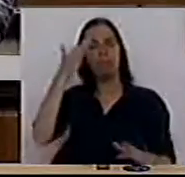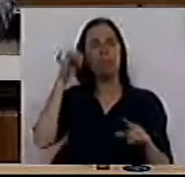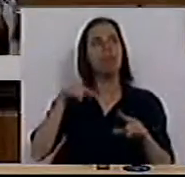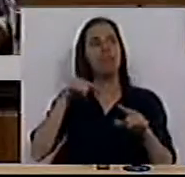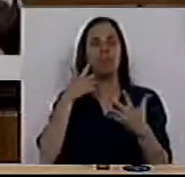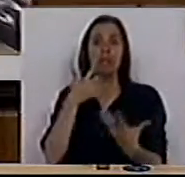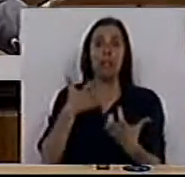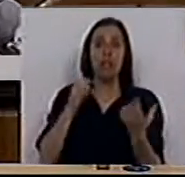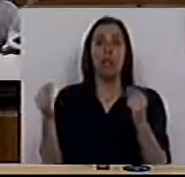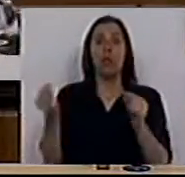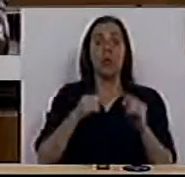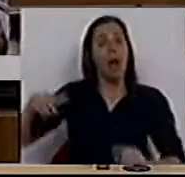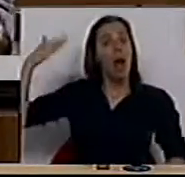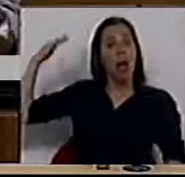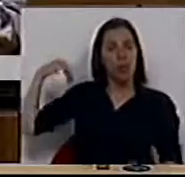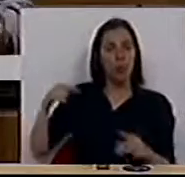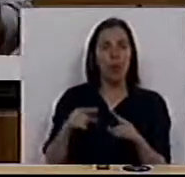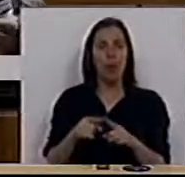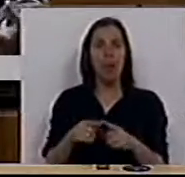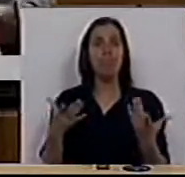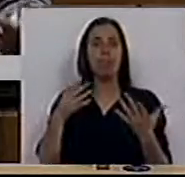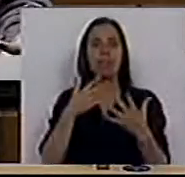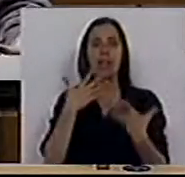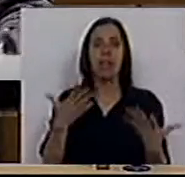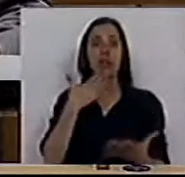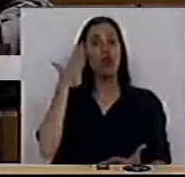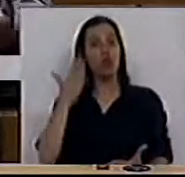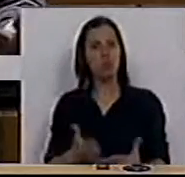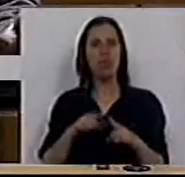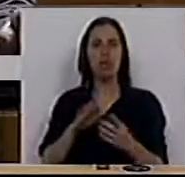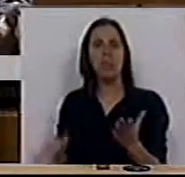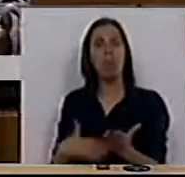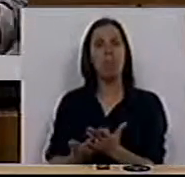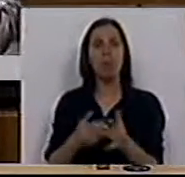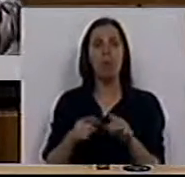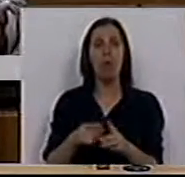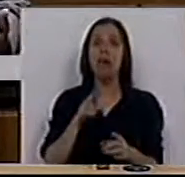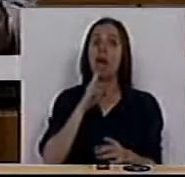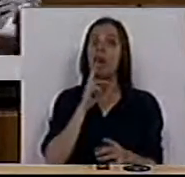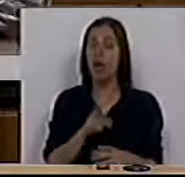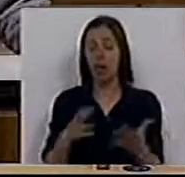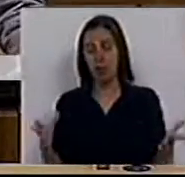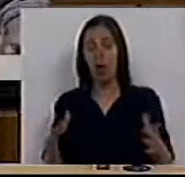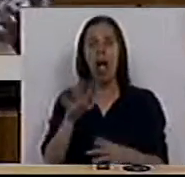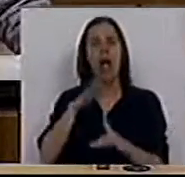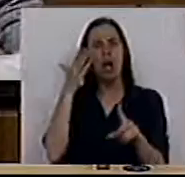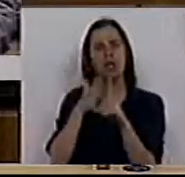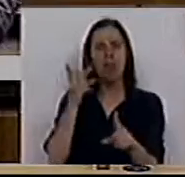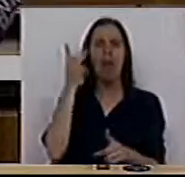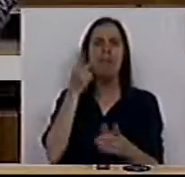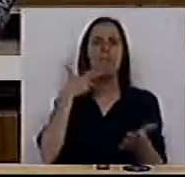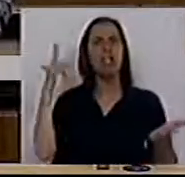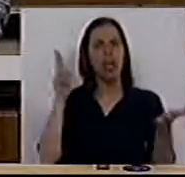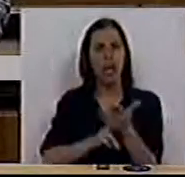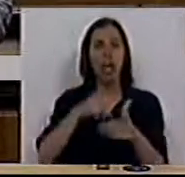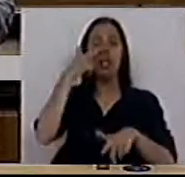também patente do debate na altura, a enorme justiça desta proposta e a resposta a casos concretos, a vidas